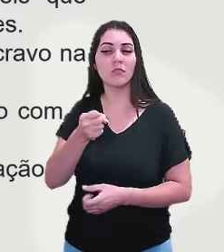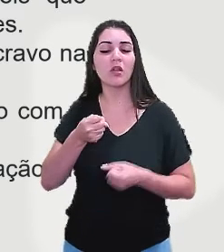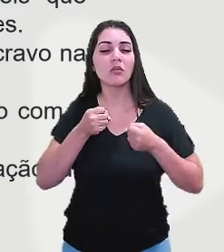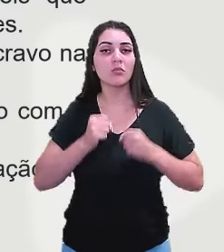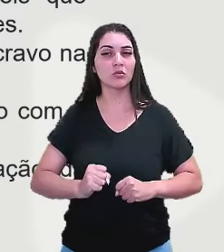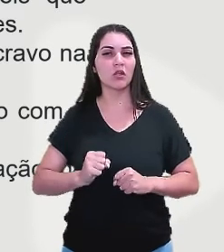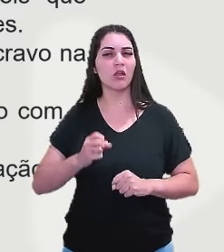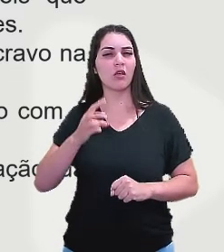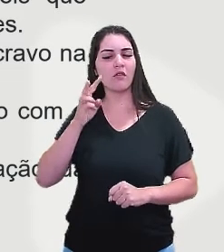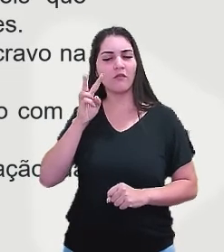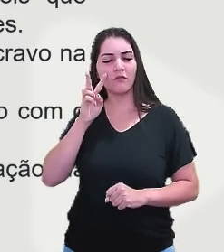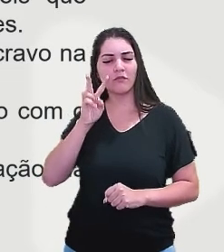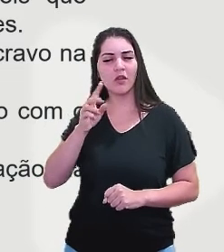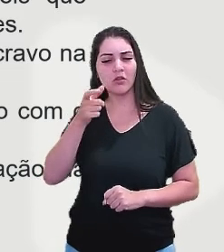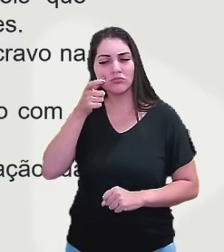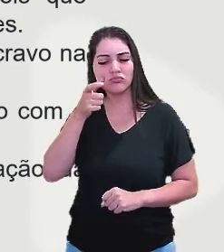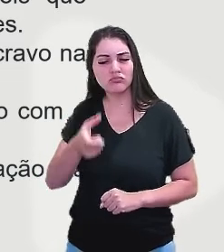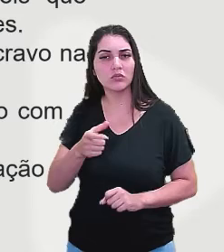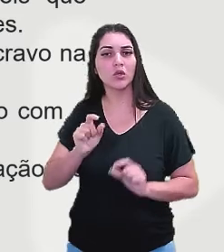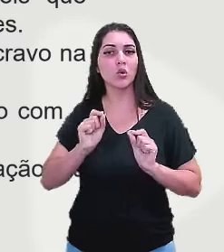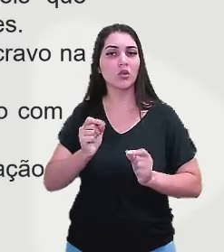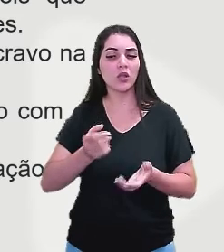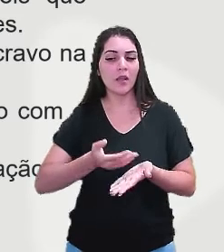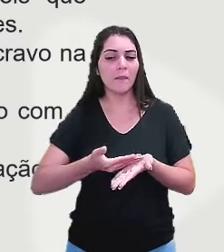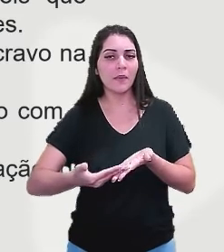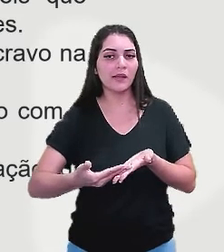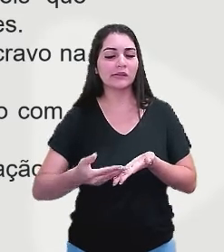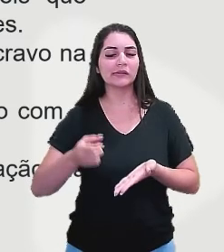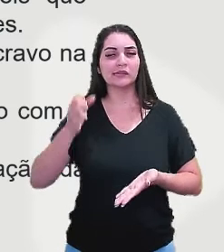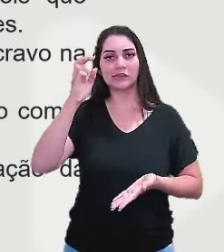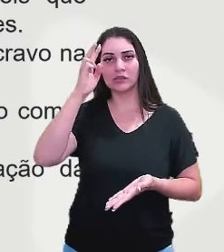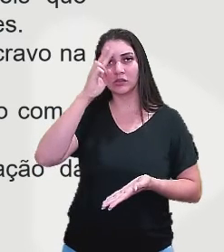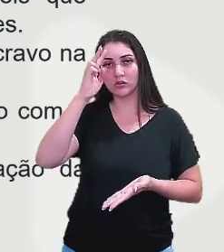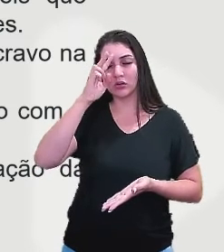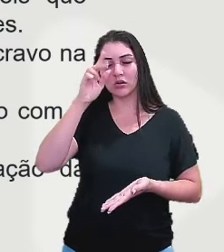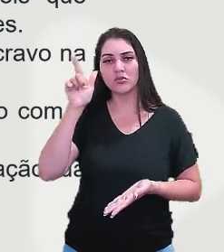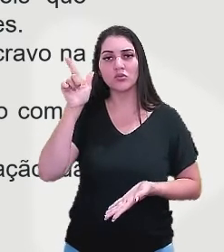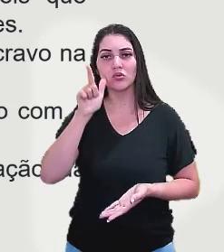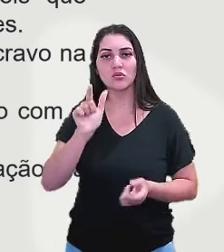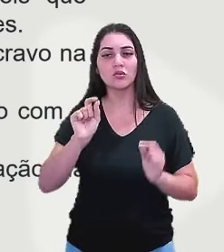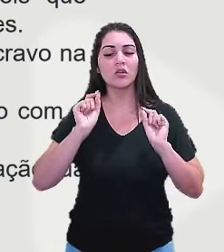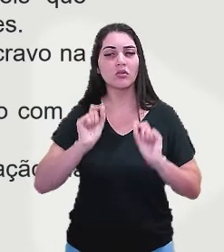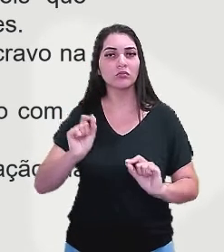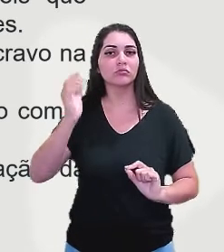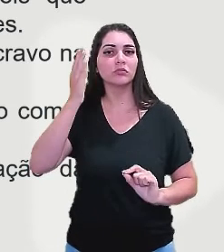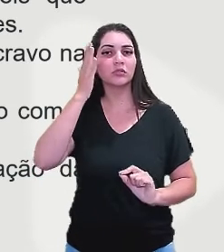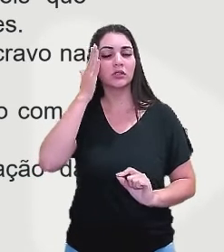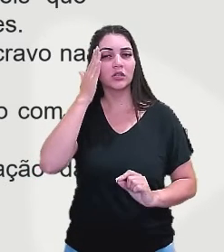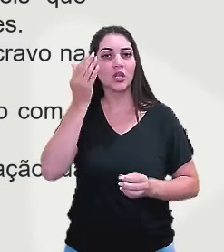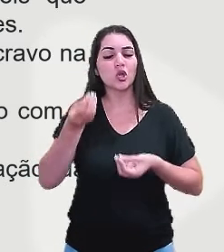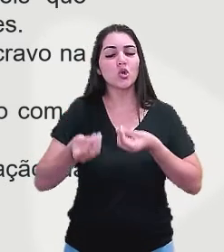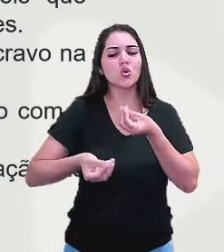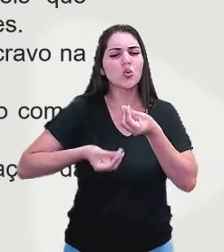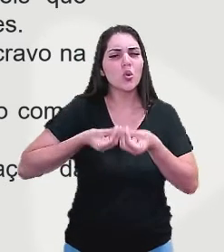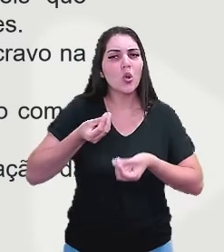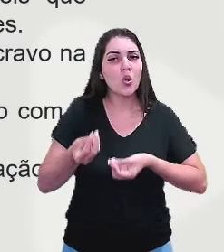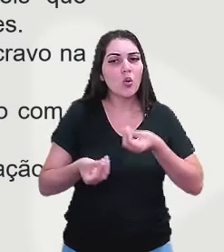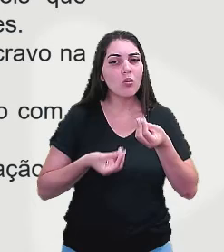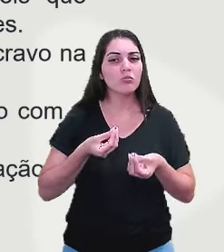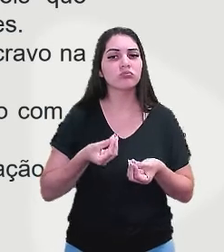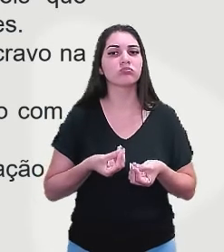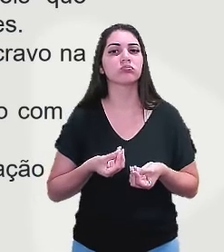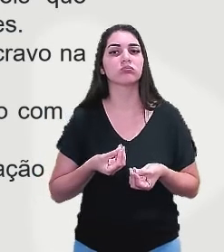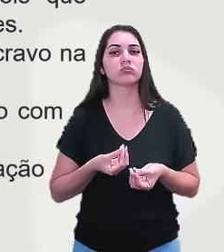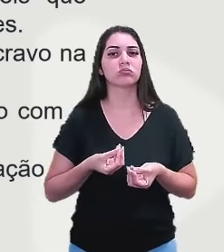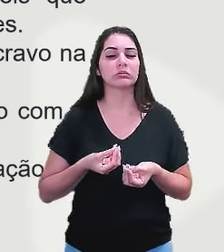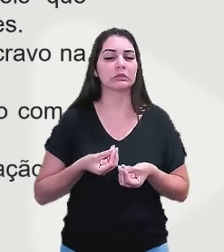que interessante, como a partir da história a gente consegue compreender como os mecanismos